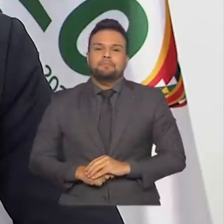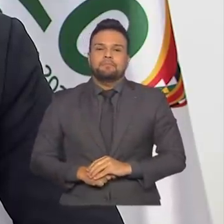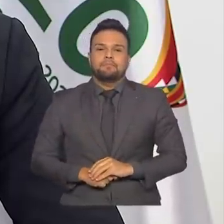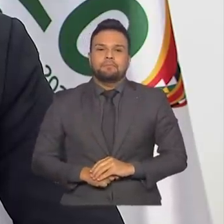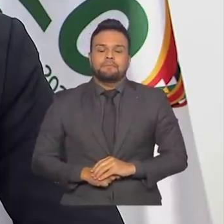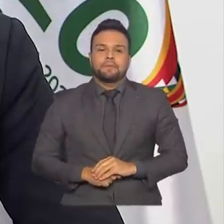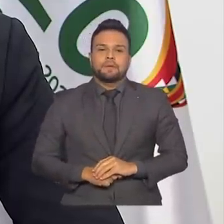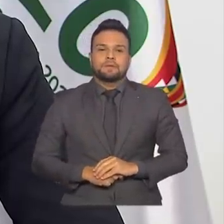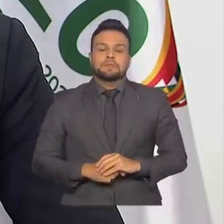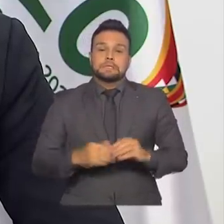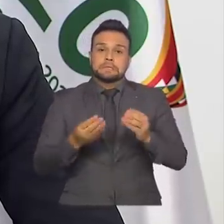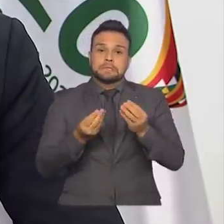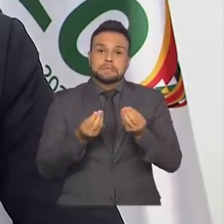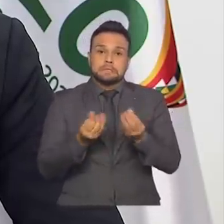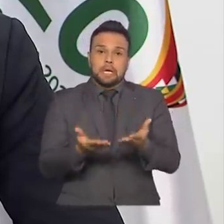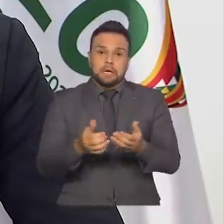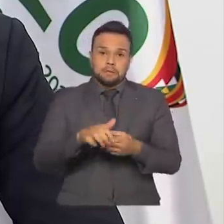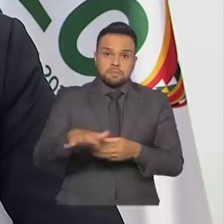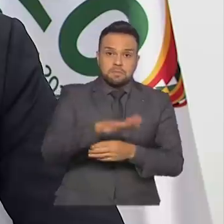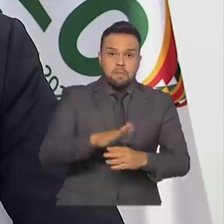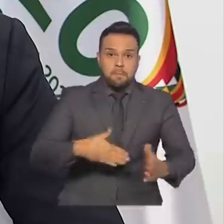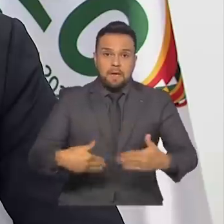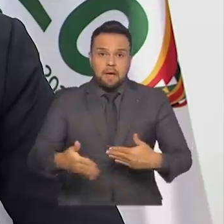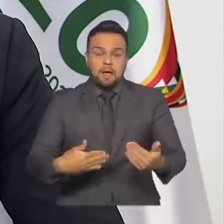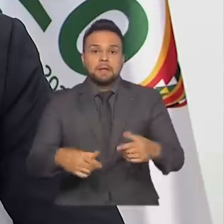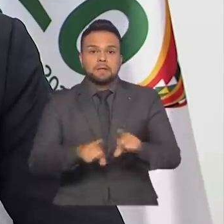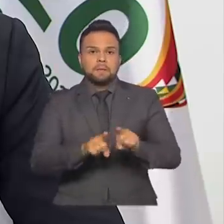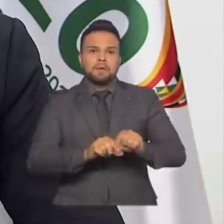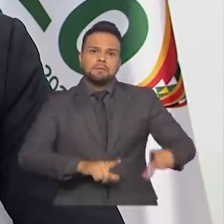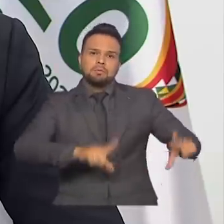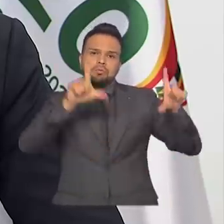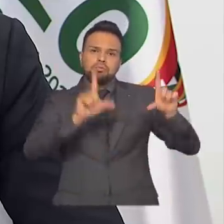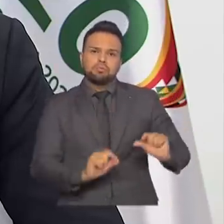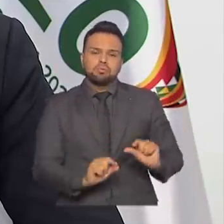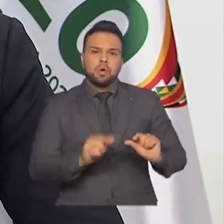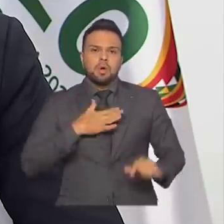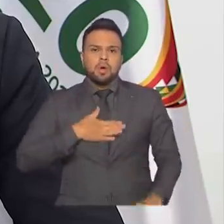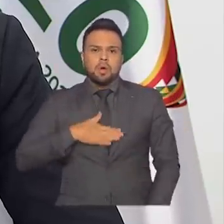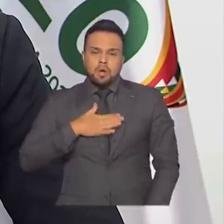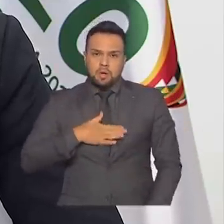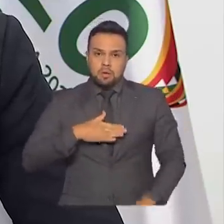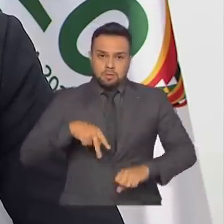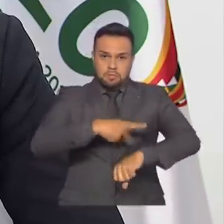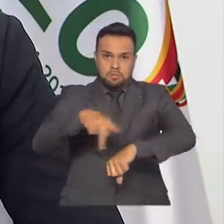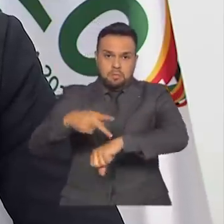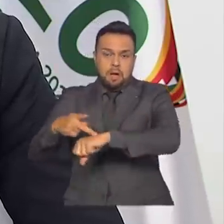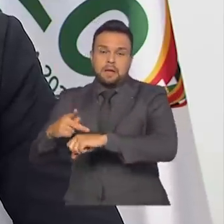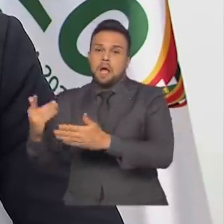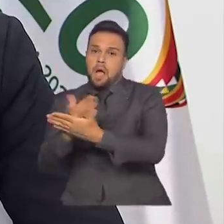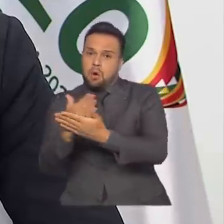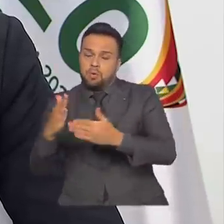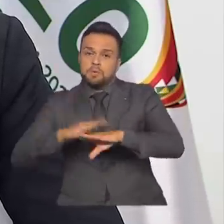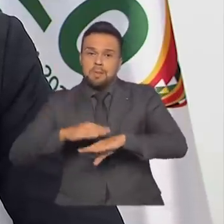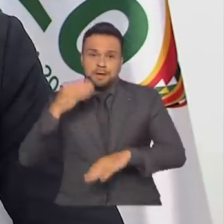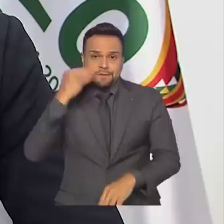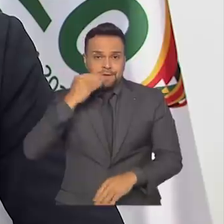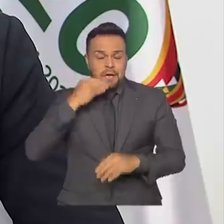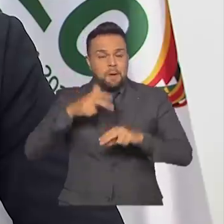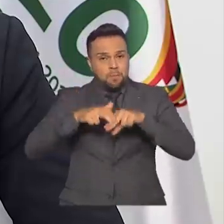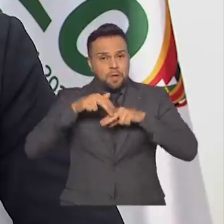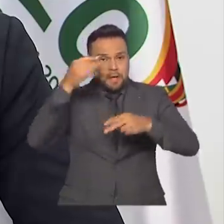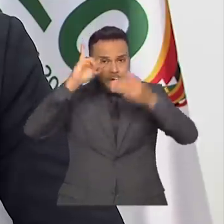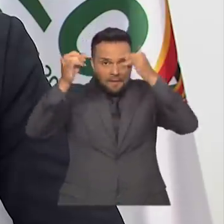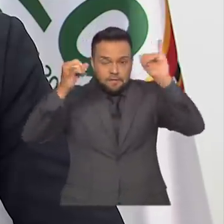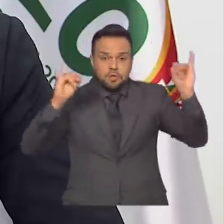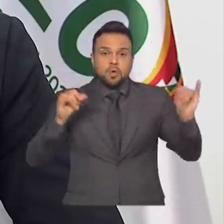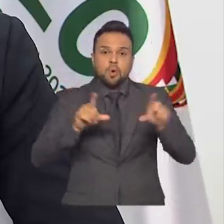mercados e conferir alívio fiscal aos países mais vulneráveis. Evitamos, dessa maneira, que o efeito